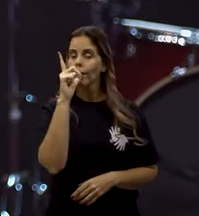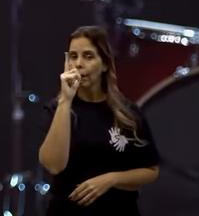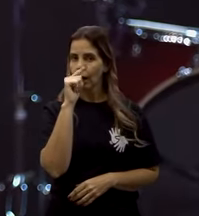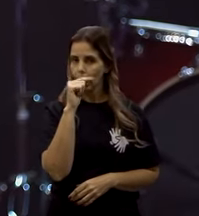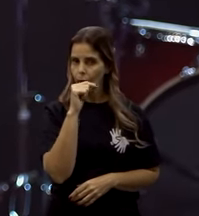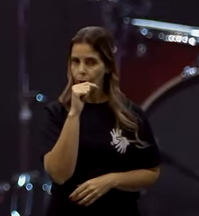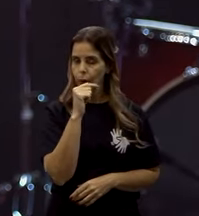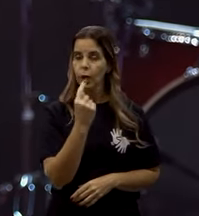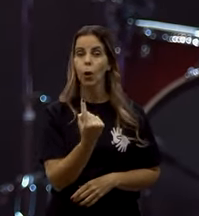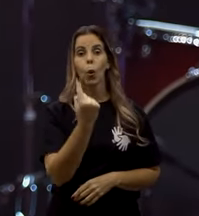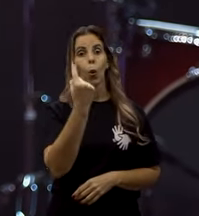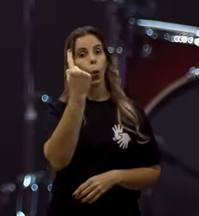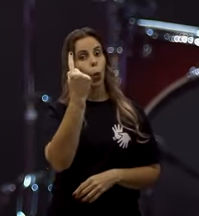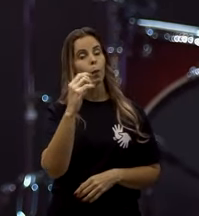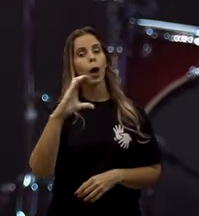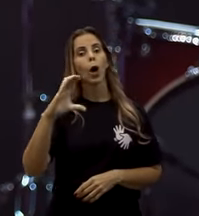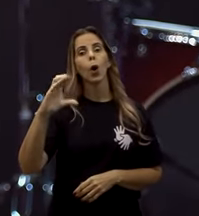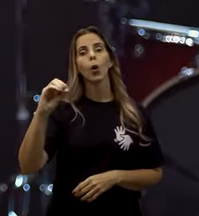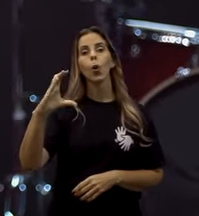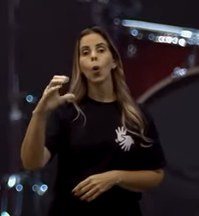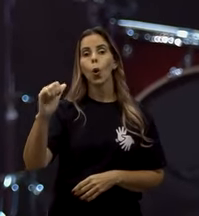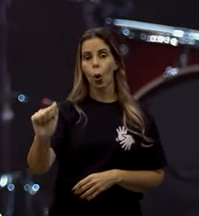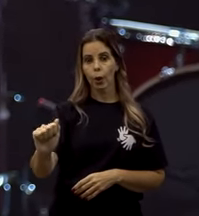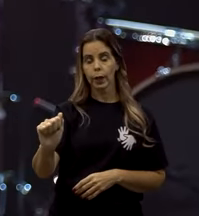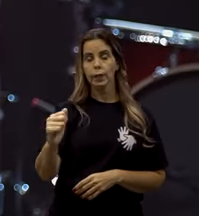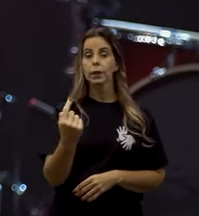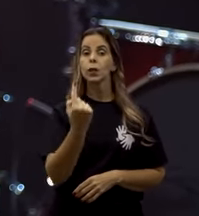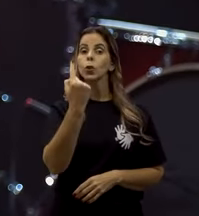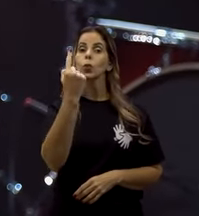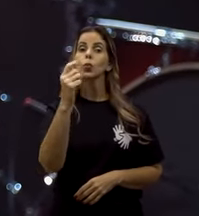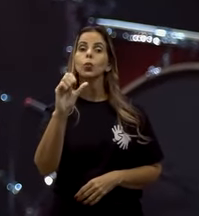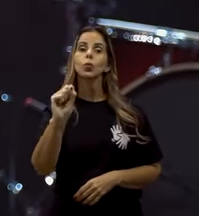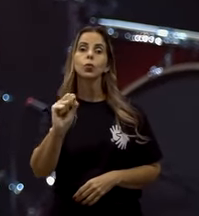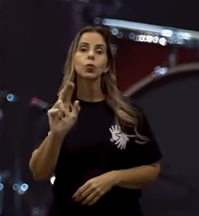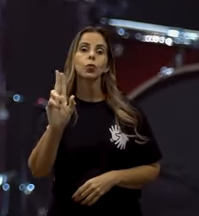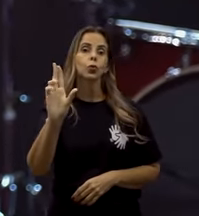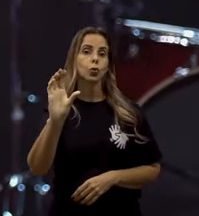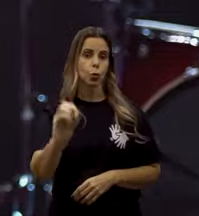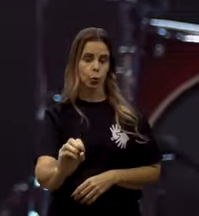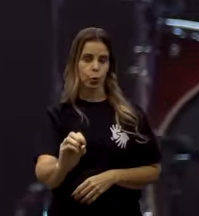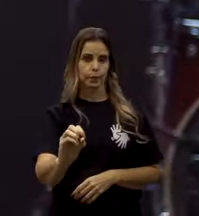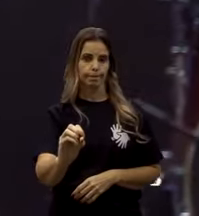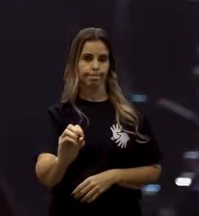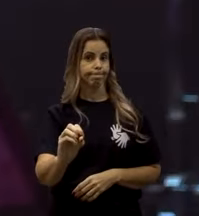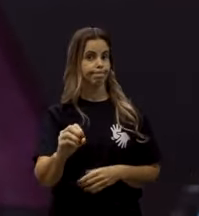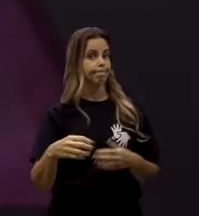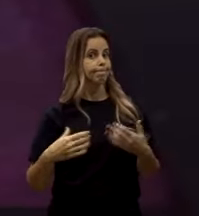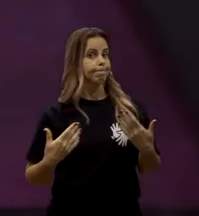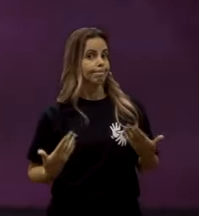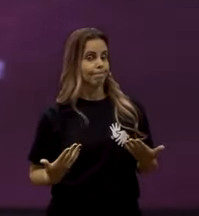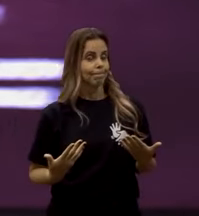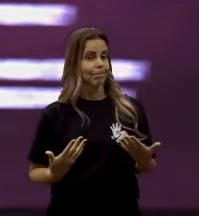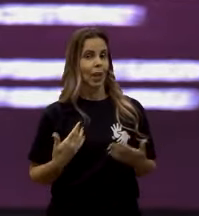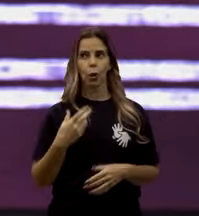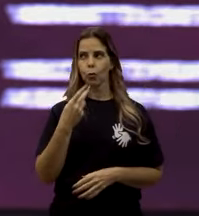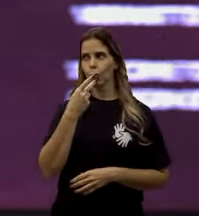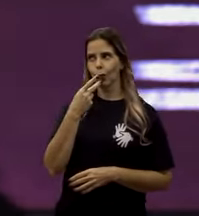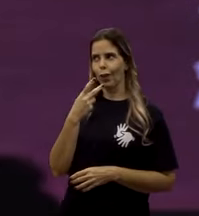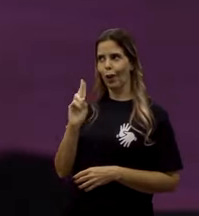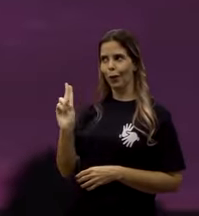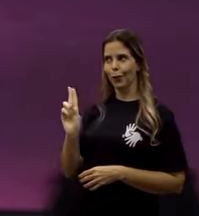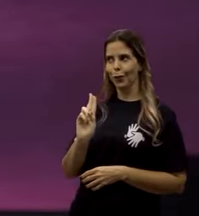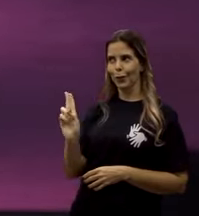só que eu qu pagar eu fiquei pensando se na bebida tá assim imagina no jantar não vou falar o nome do elel Lima aqui de jeito